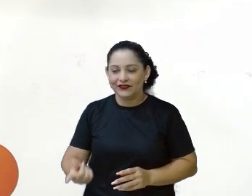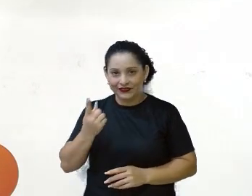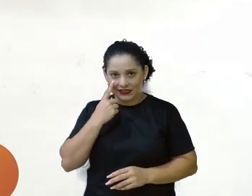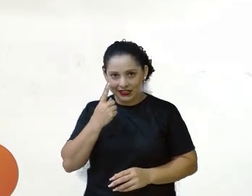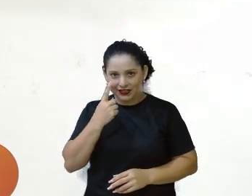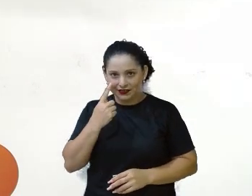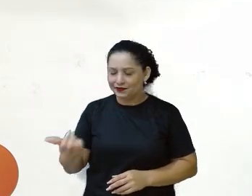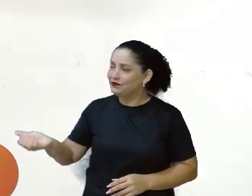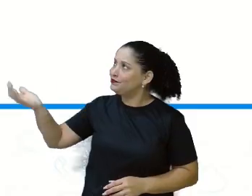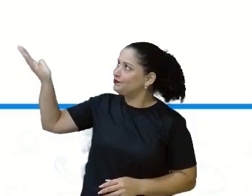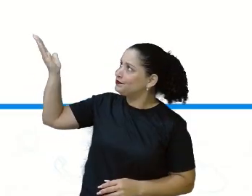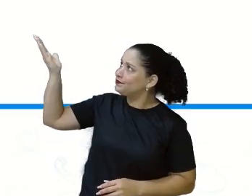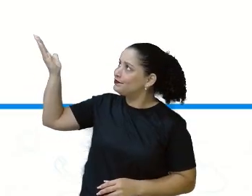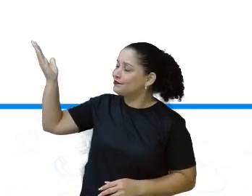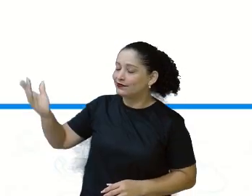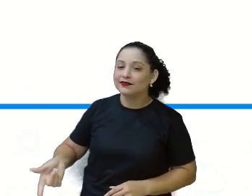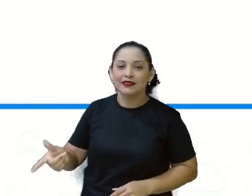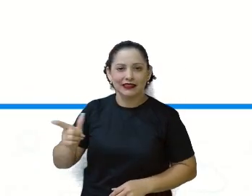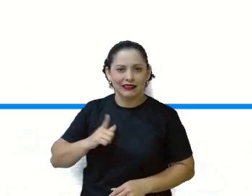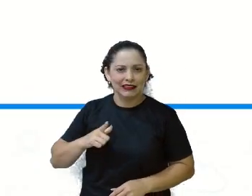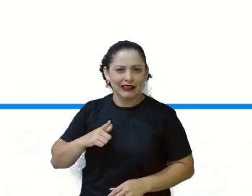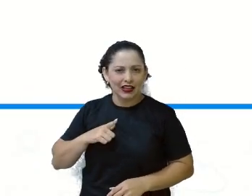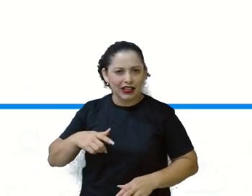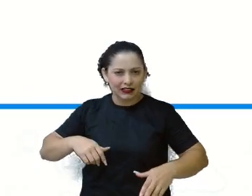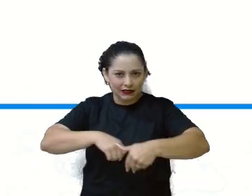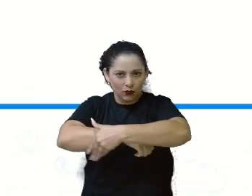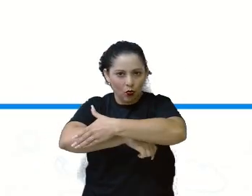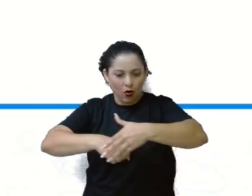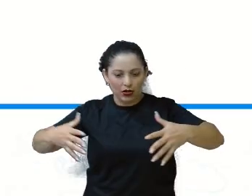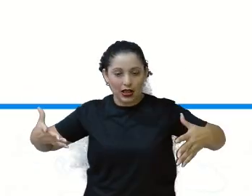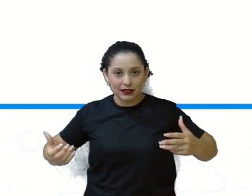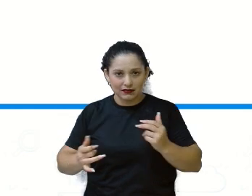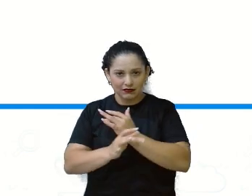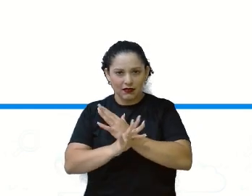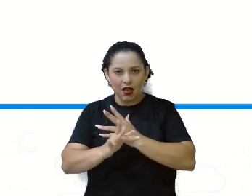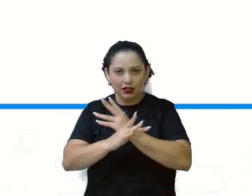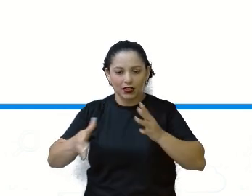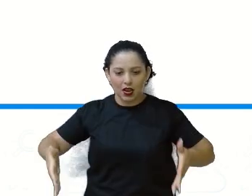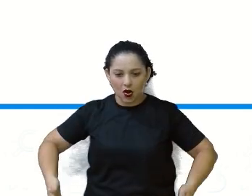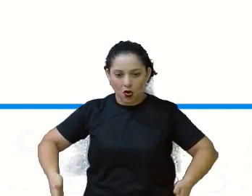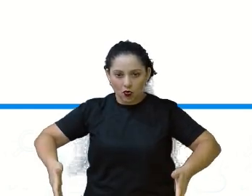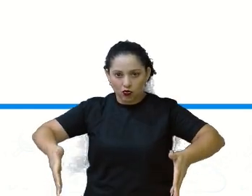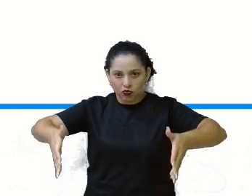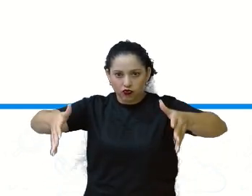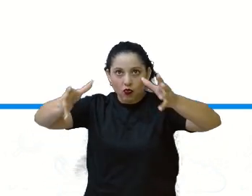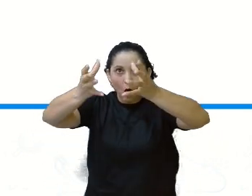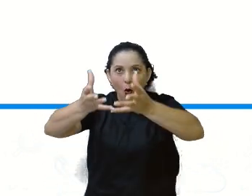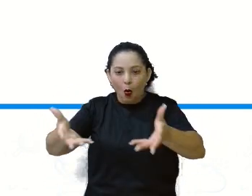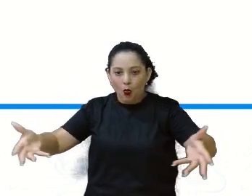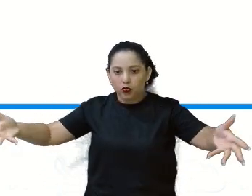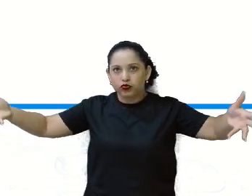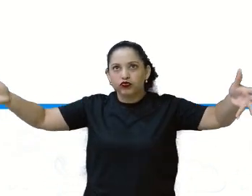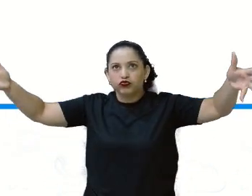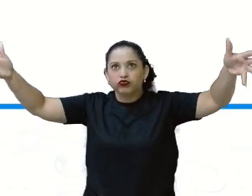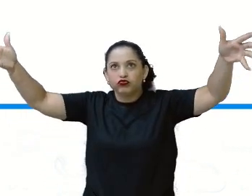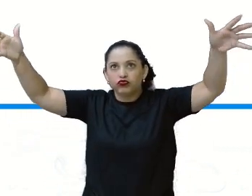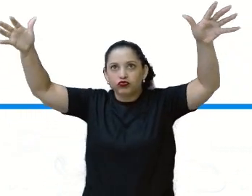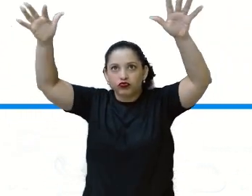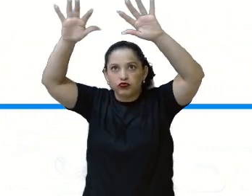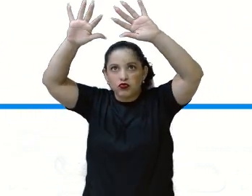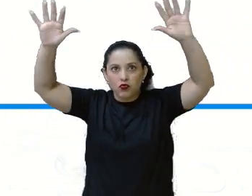a caixa d'água, né, que distribui água para as nossas casas, inclusive essa daqui é uma das caixas